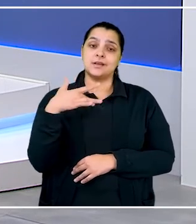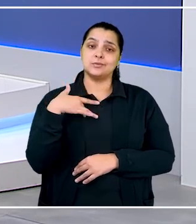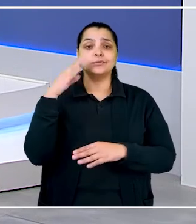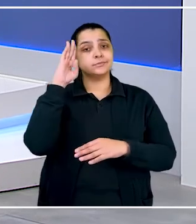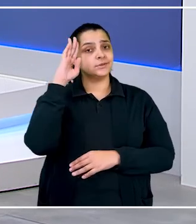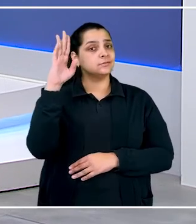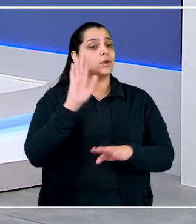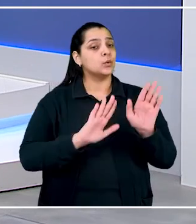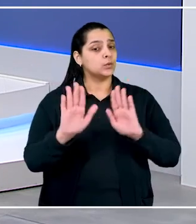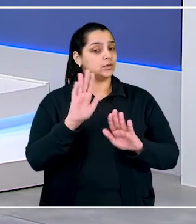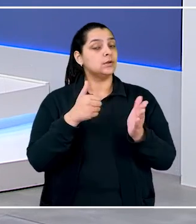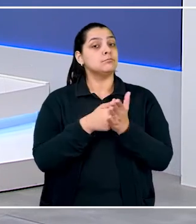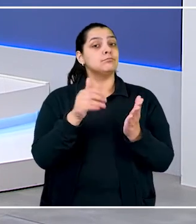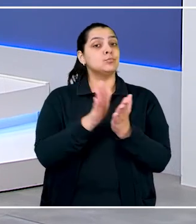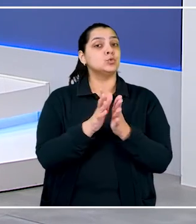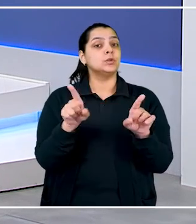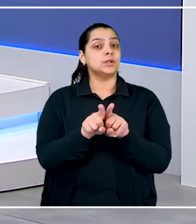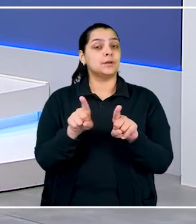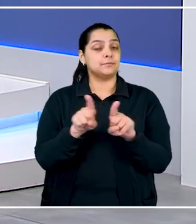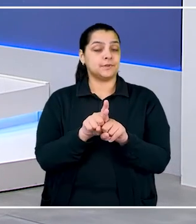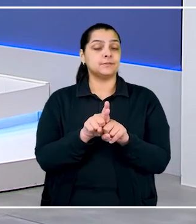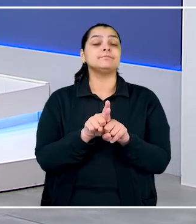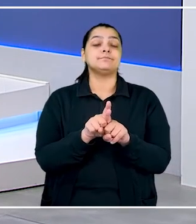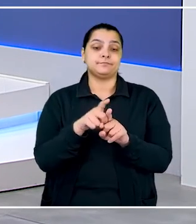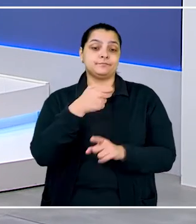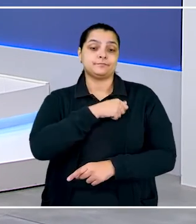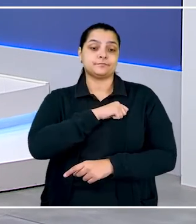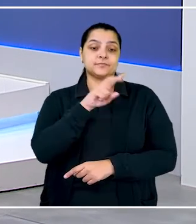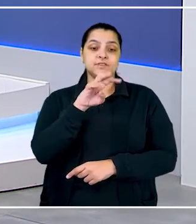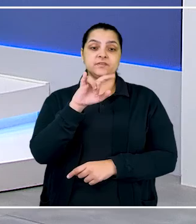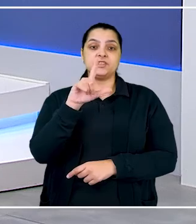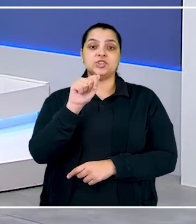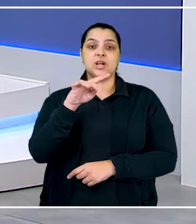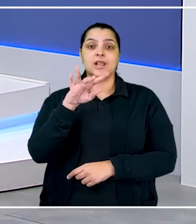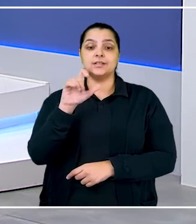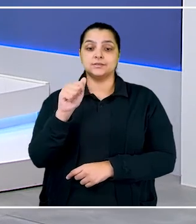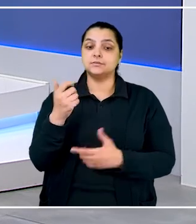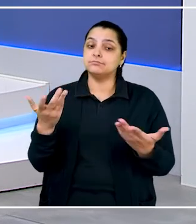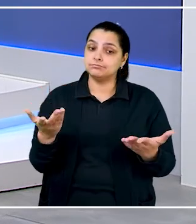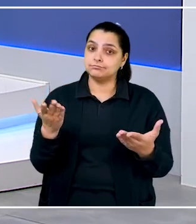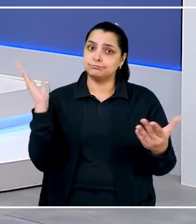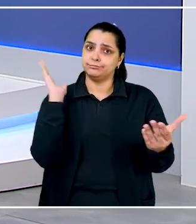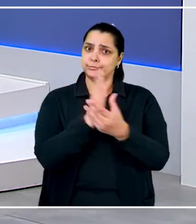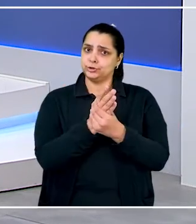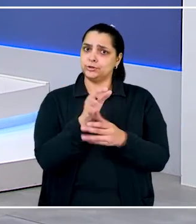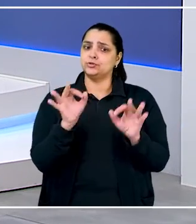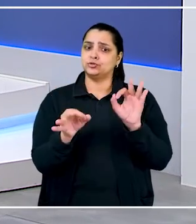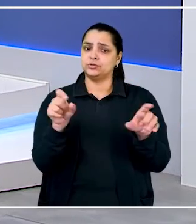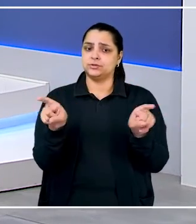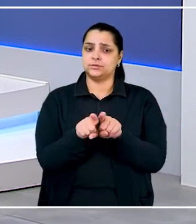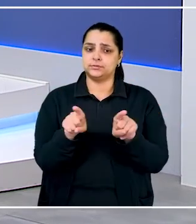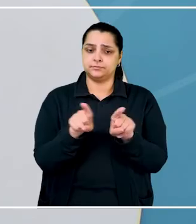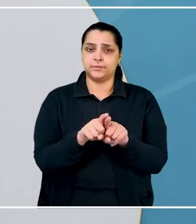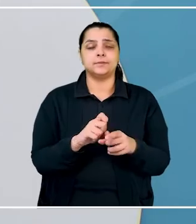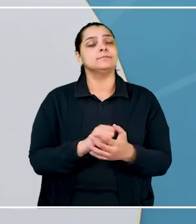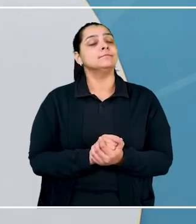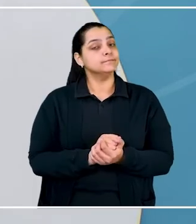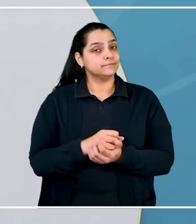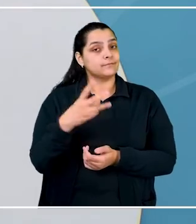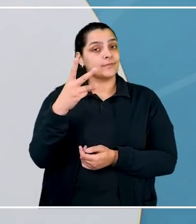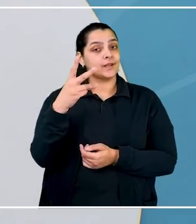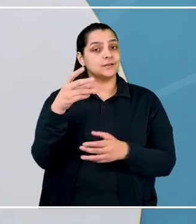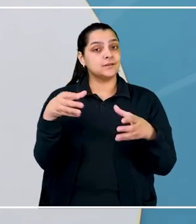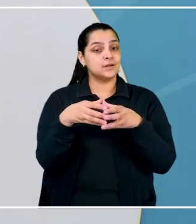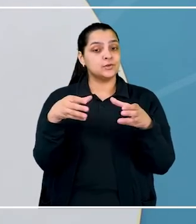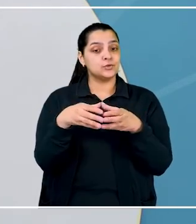dos clientes, esse cuidado evita multas da vigilância sanitária em uma possível fiscalização e até um processo na justiça. E a